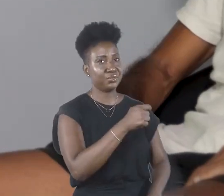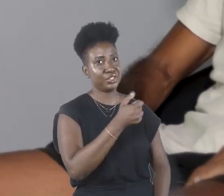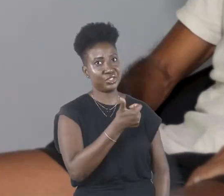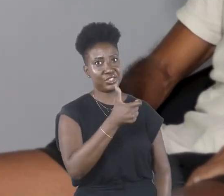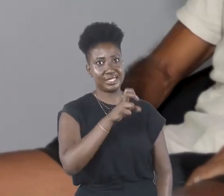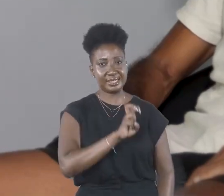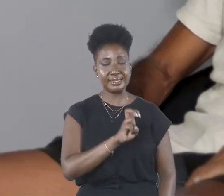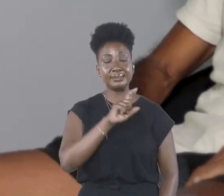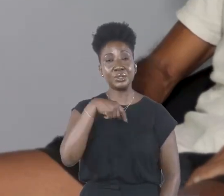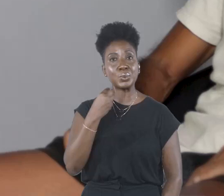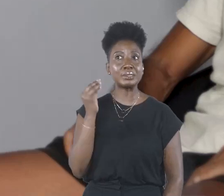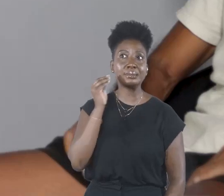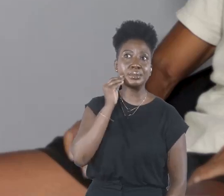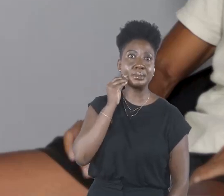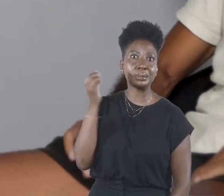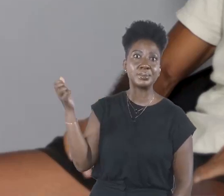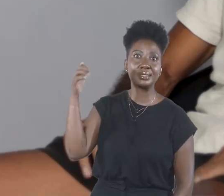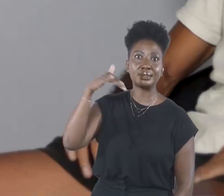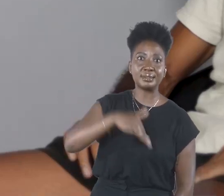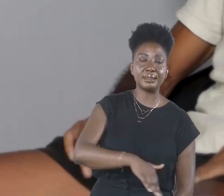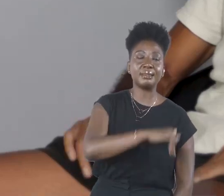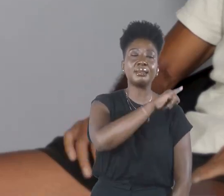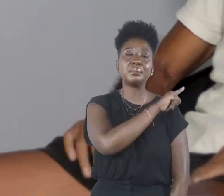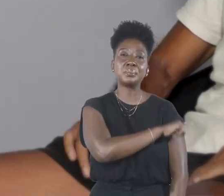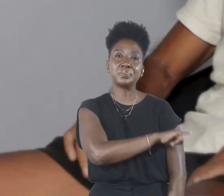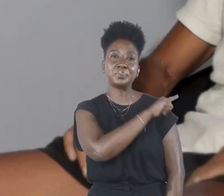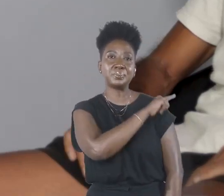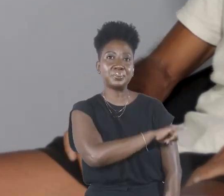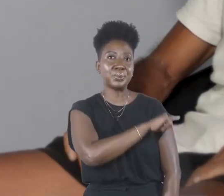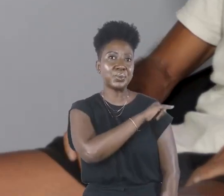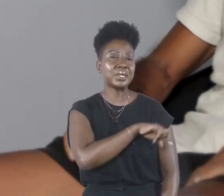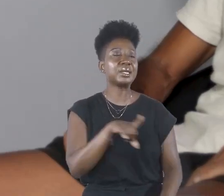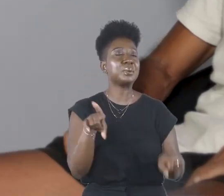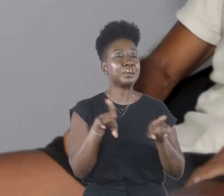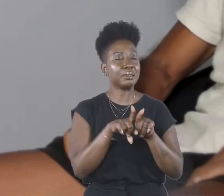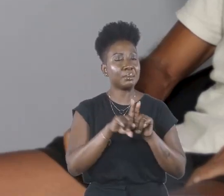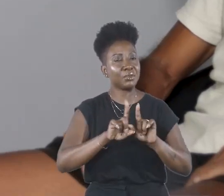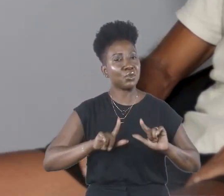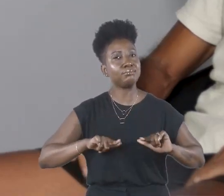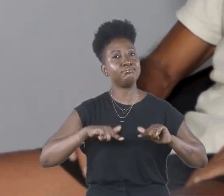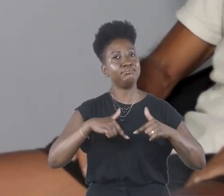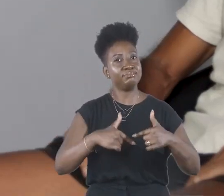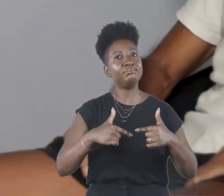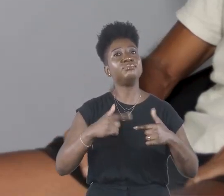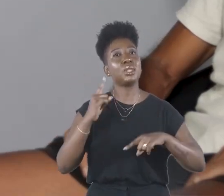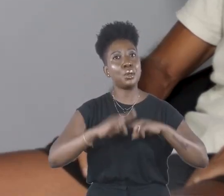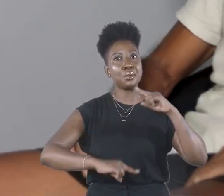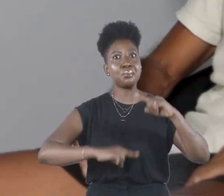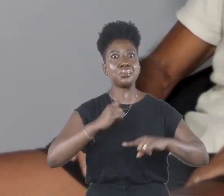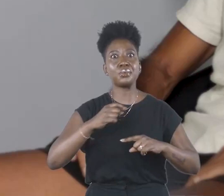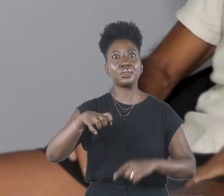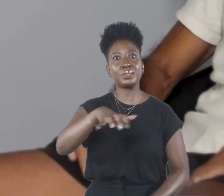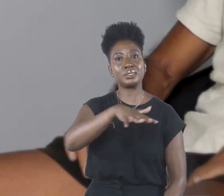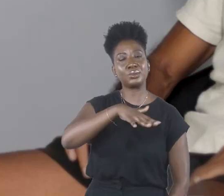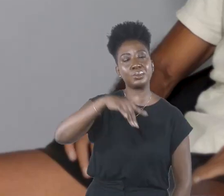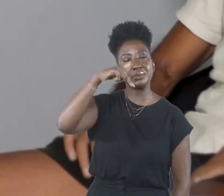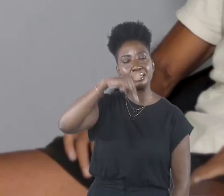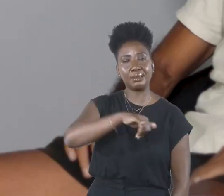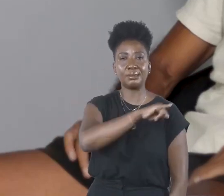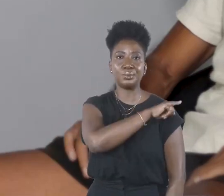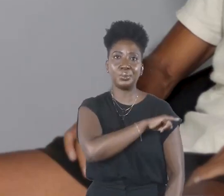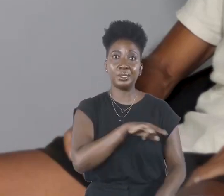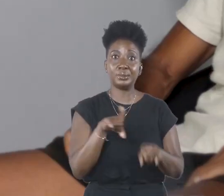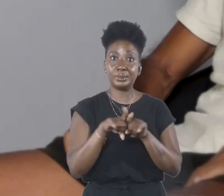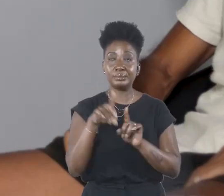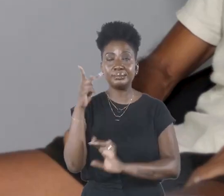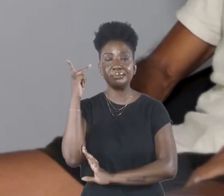gente fez a tentativa de trazer para o Rio, e também deu super certo, foi uma iniciativa de muito sucesso, e desde então a gente atua no Rio e